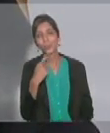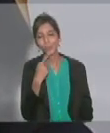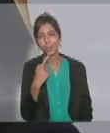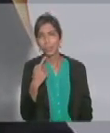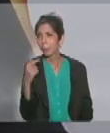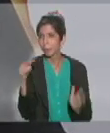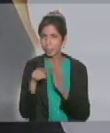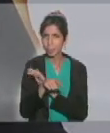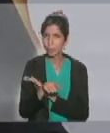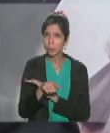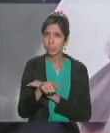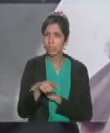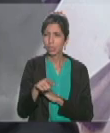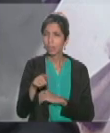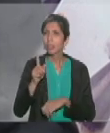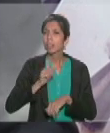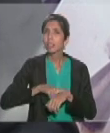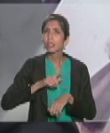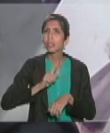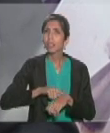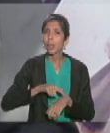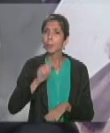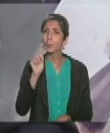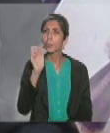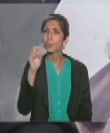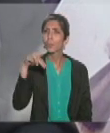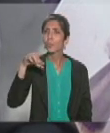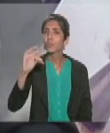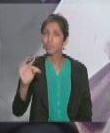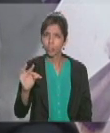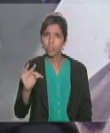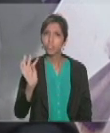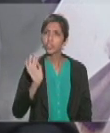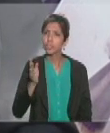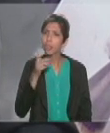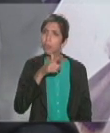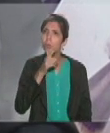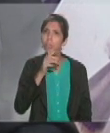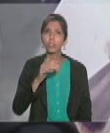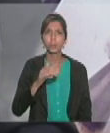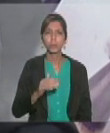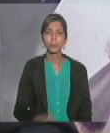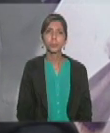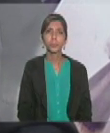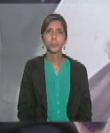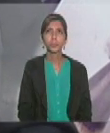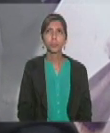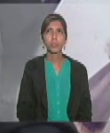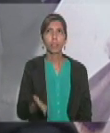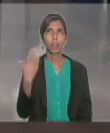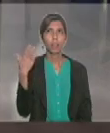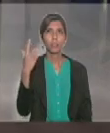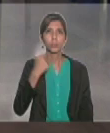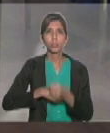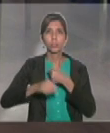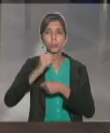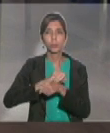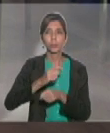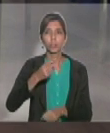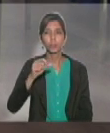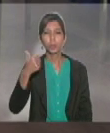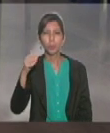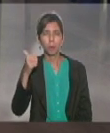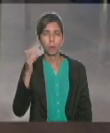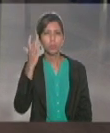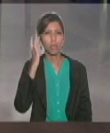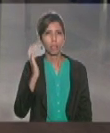de geografia. Uma pergunta, quanto tempo, para finalizar, quanto tempo gente tá em funcionamento? Desde